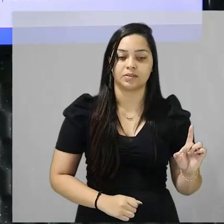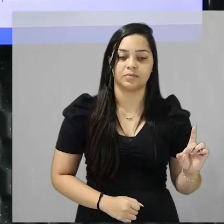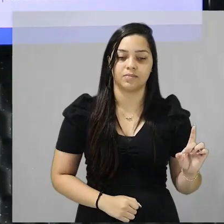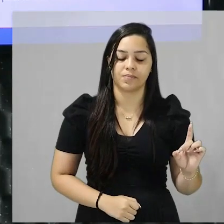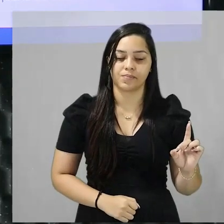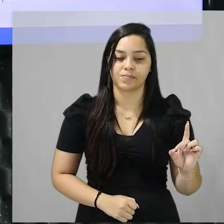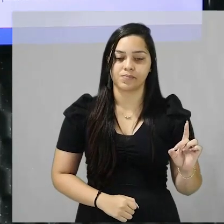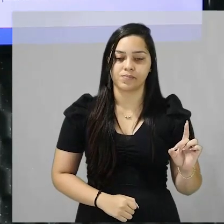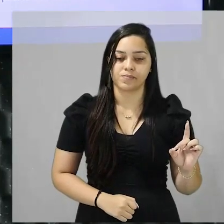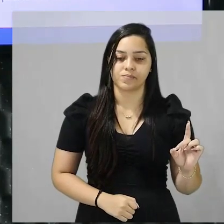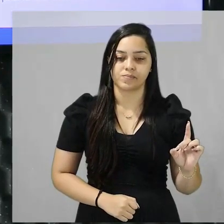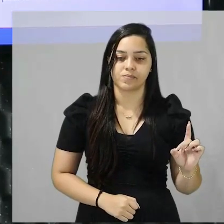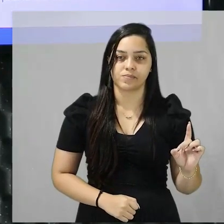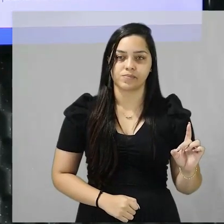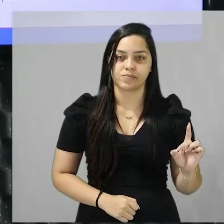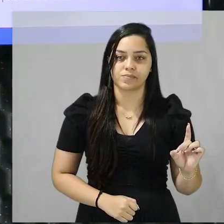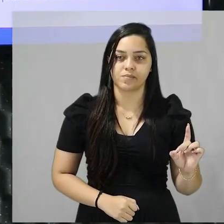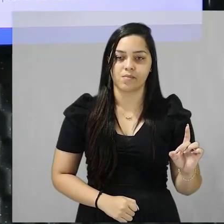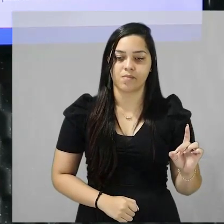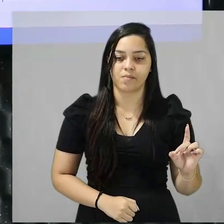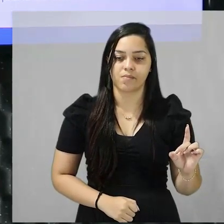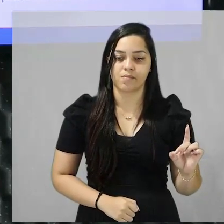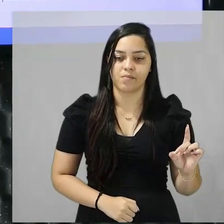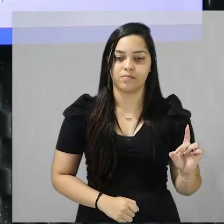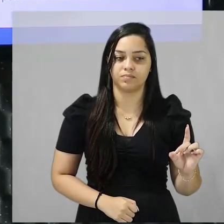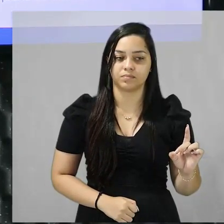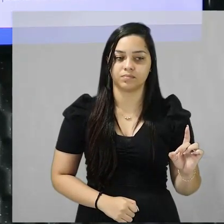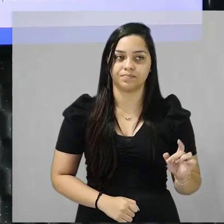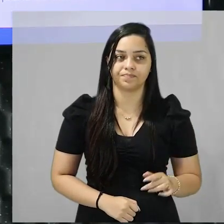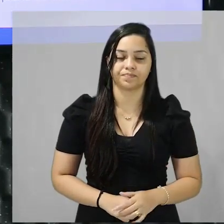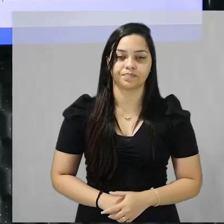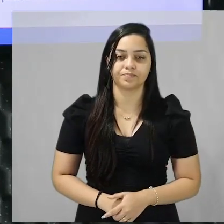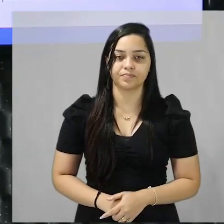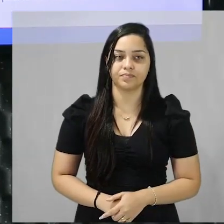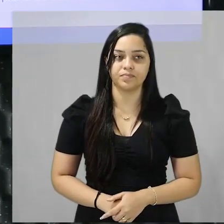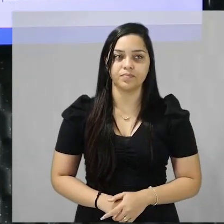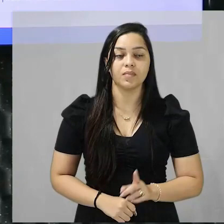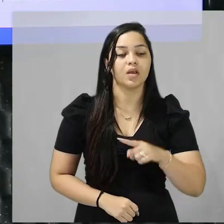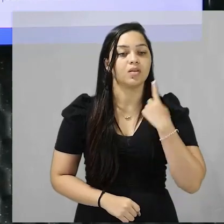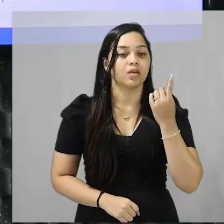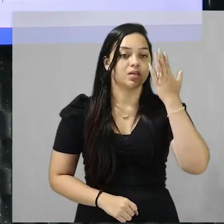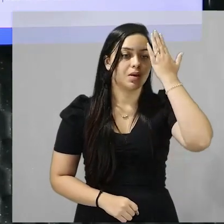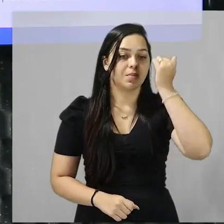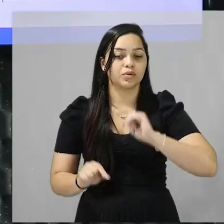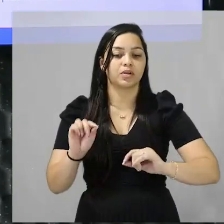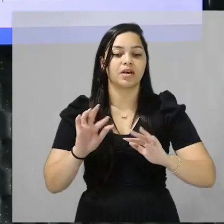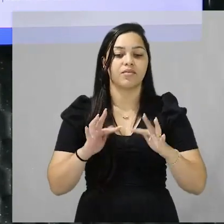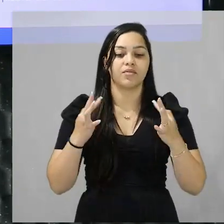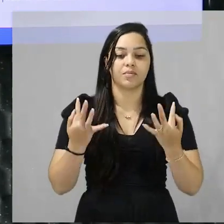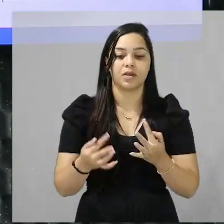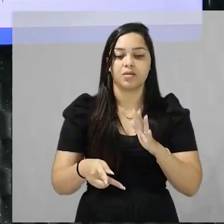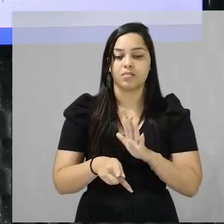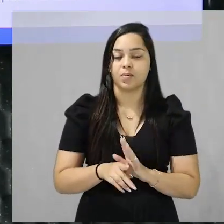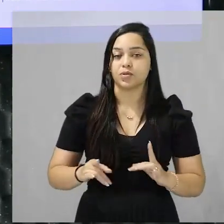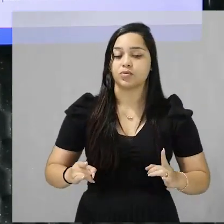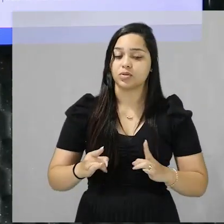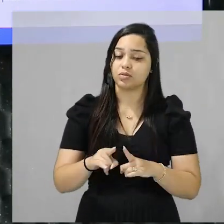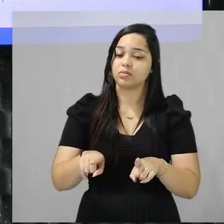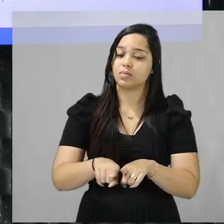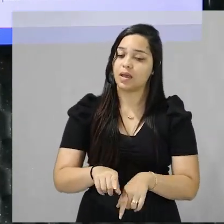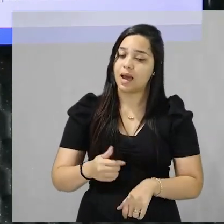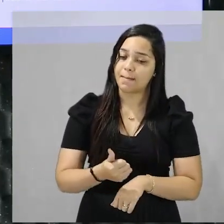Transferência dos valores familiares para a esfera social. Nós sabemos que a família, enquanto instituição, é